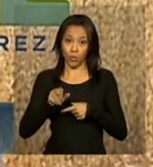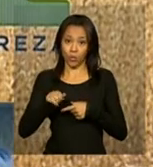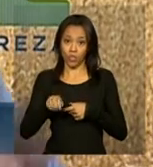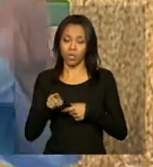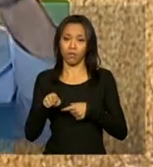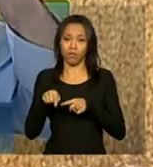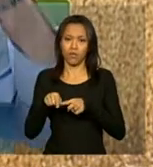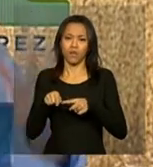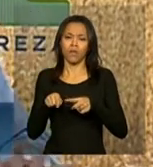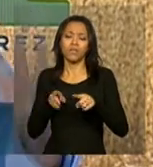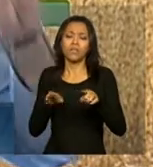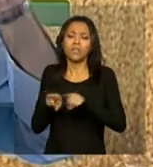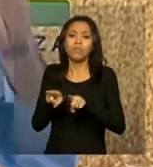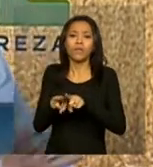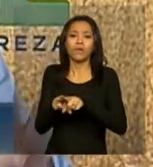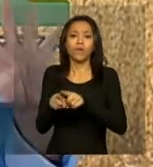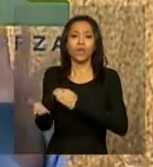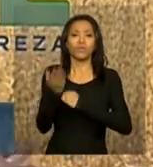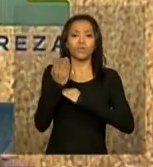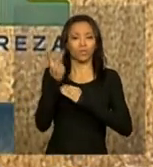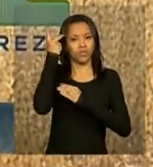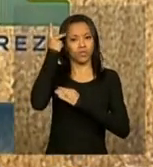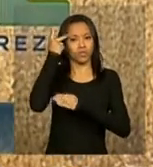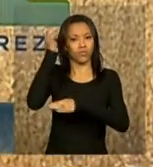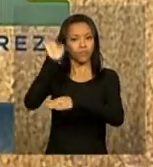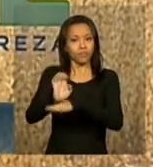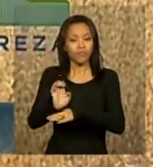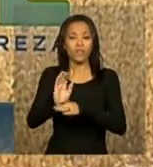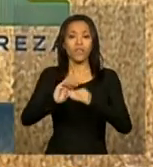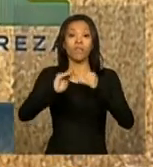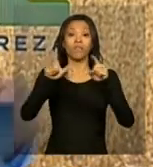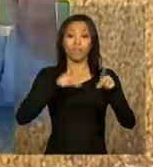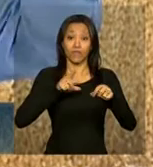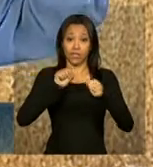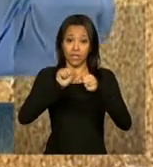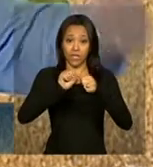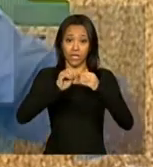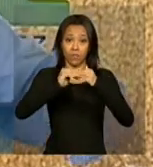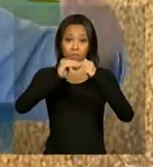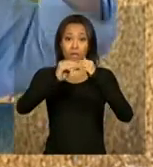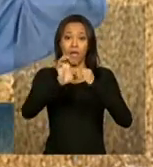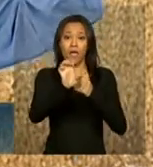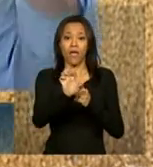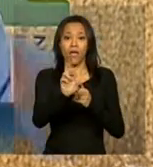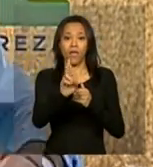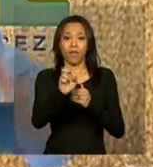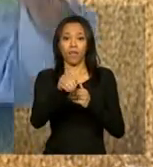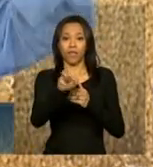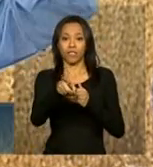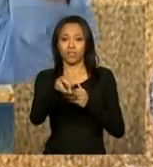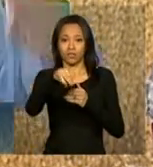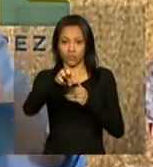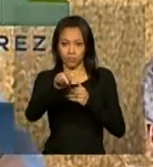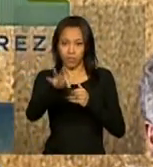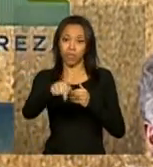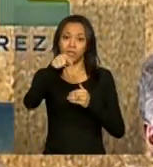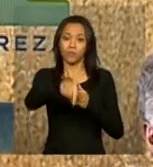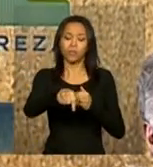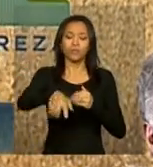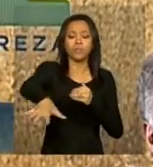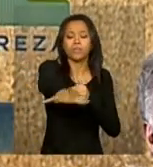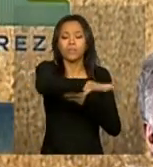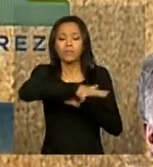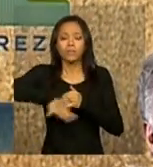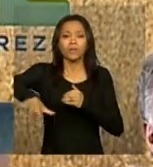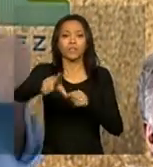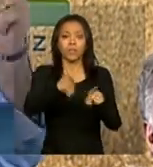estado de São Paulo, fazendo 4 rebaixamentos no estado de Mato Grosso, em Paranaíta, em Cláudia, na região